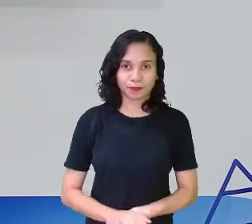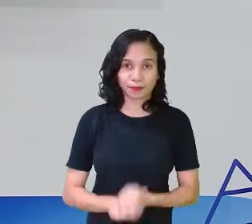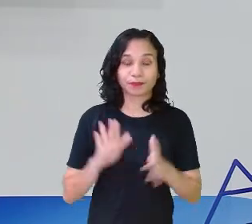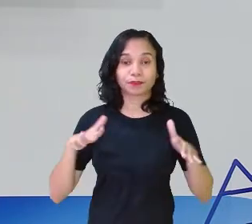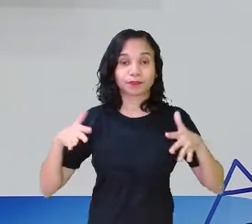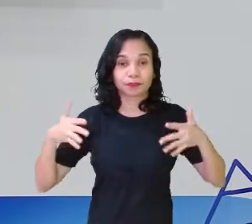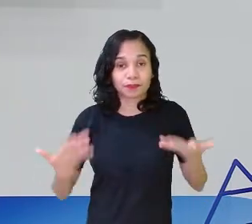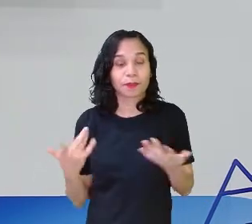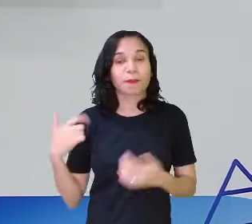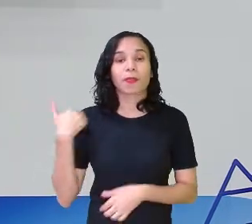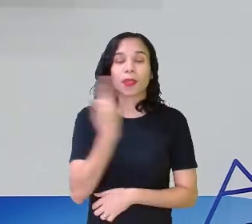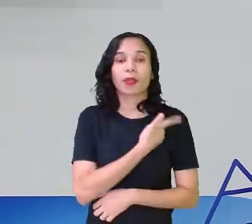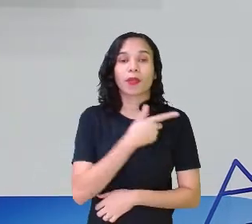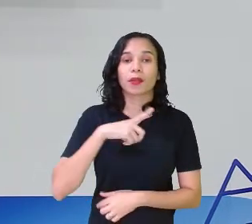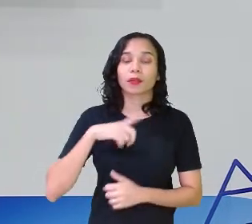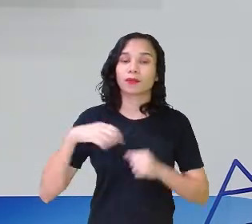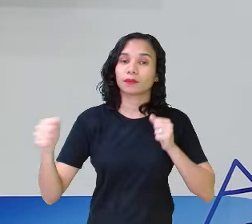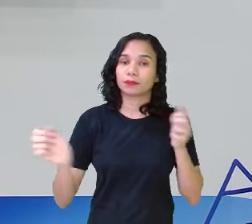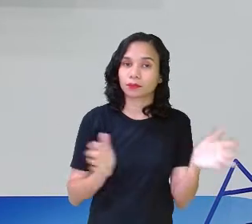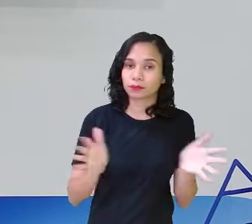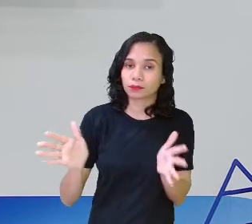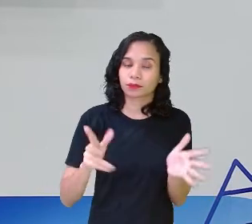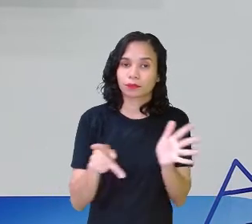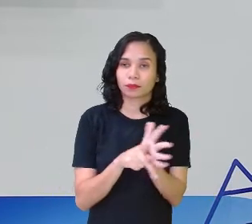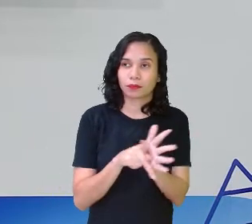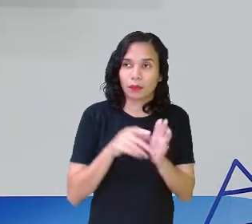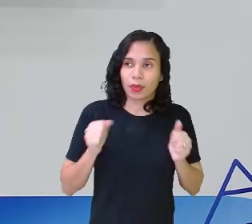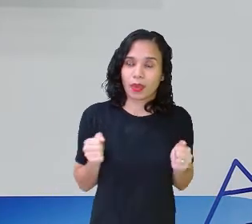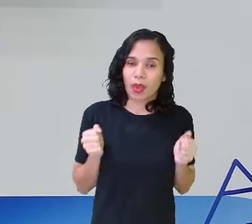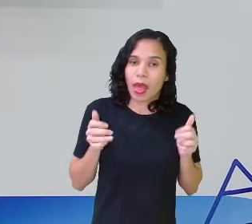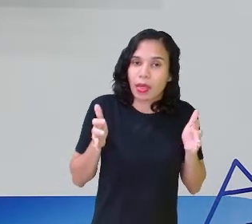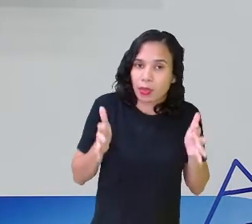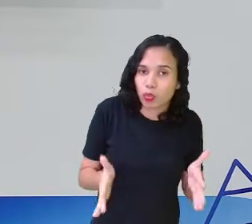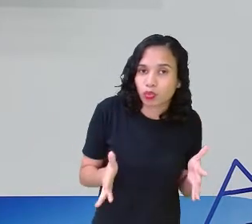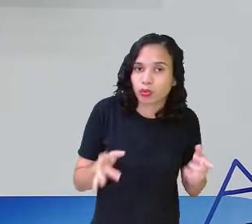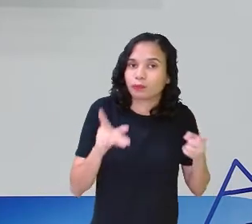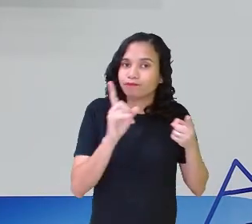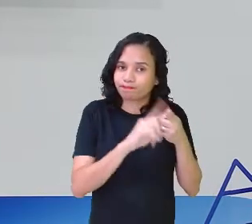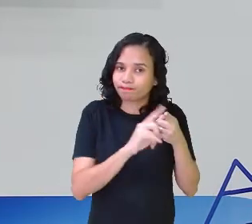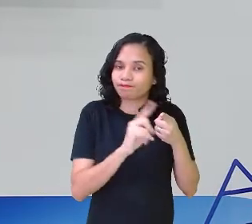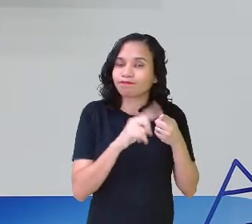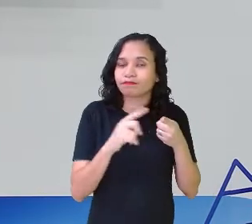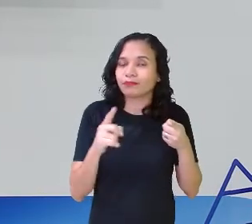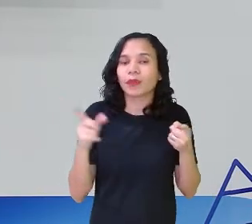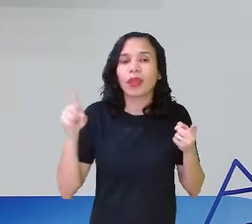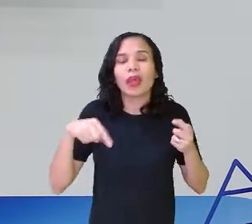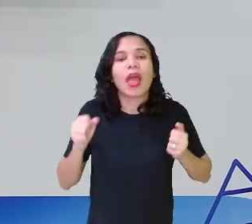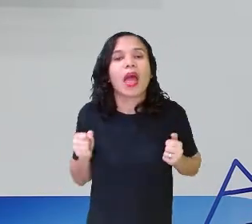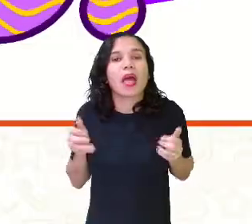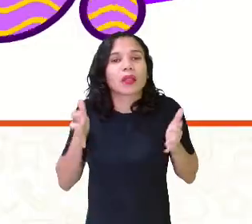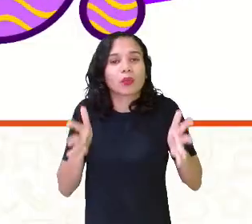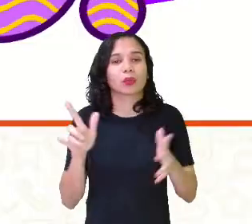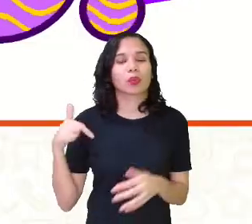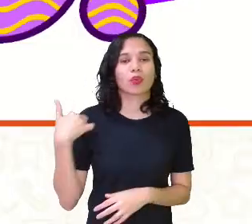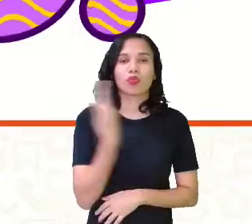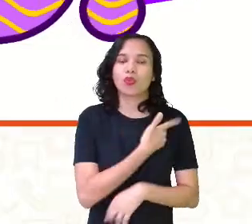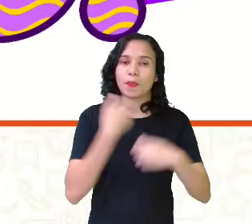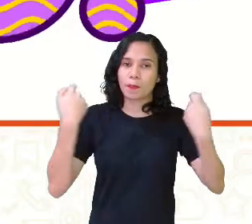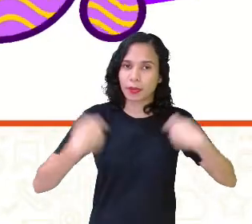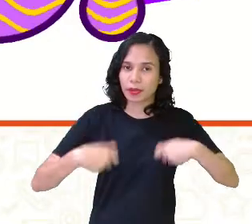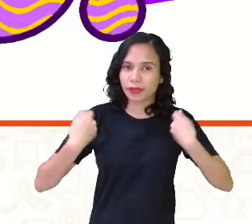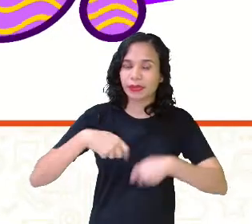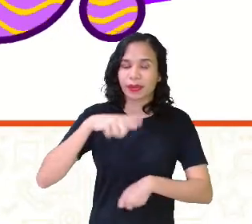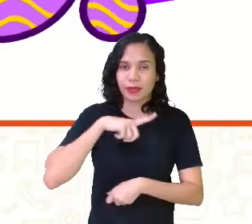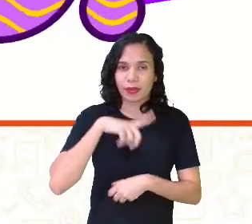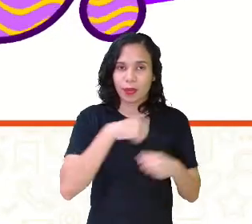Então, a gente tem a acessibilidade atitudinal, que se refere não só às atitudes que a gente precisa ter